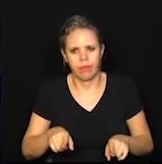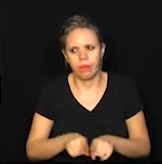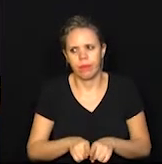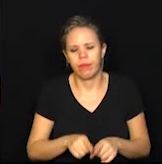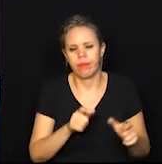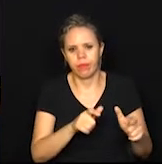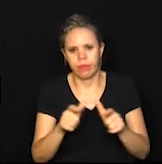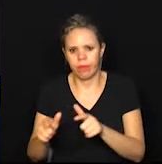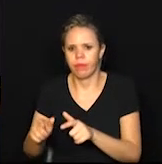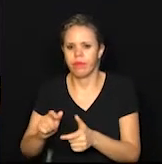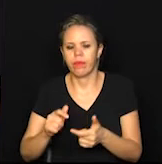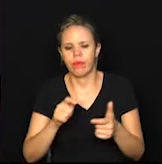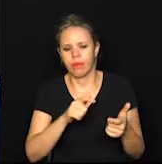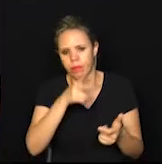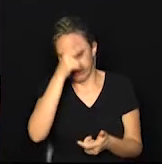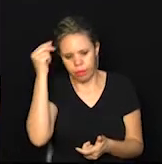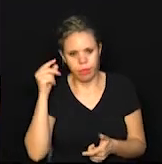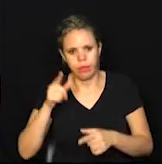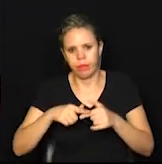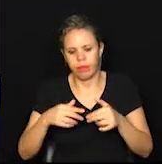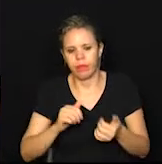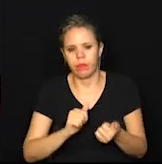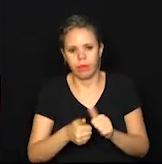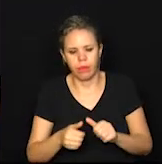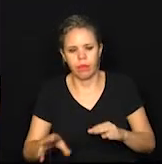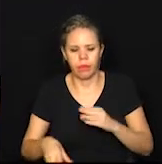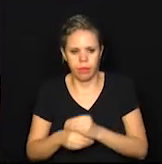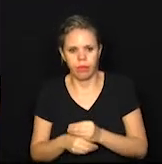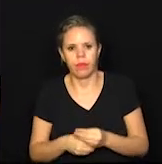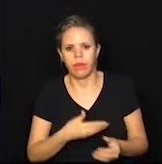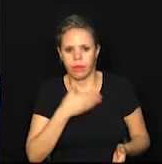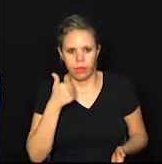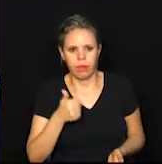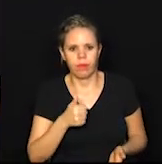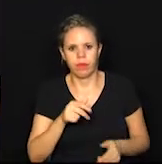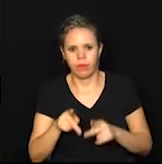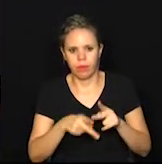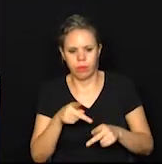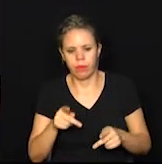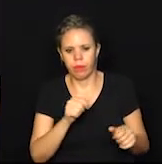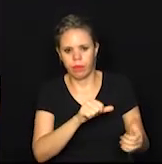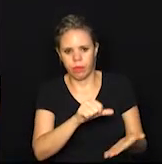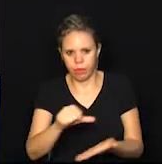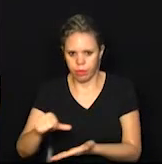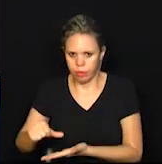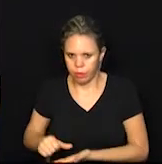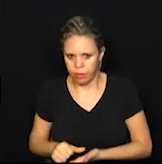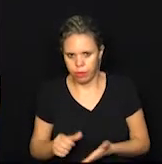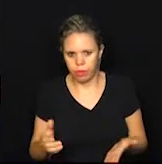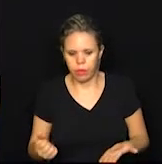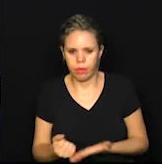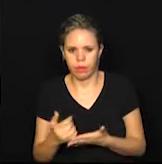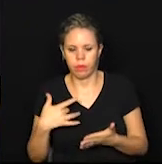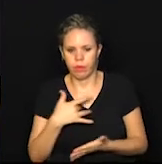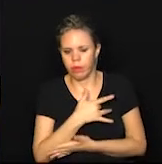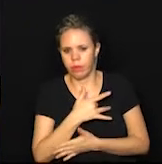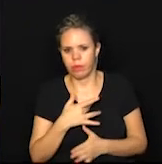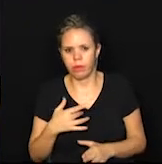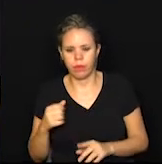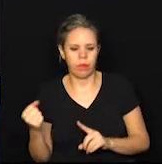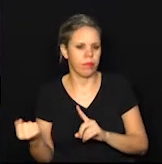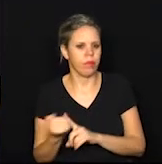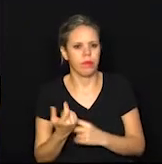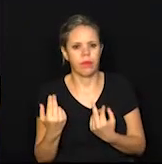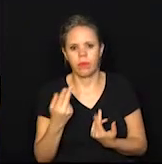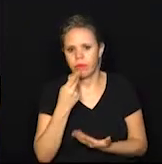espaços públicos com materiais esportivos, que isso vai oportunizar o esporte da população nesses locais e contribuindo com a saúde e integração social, como eu